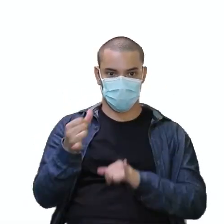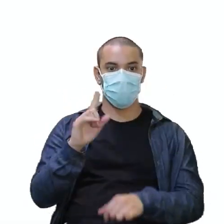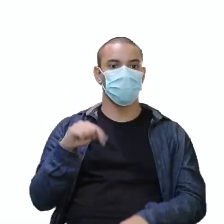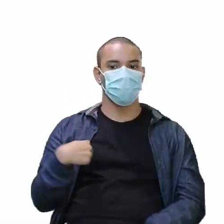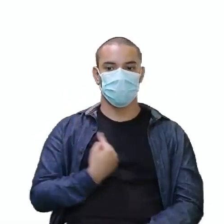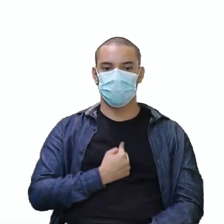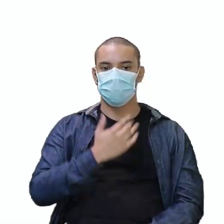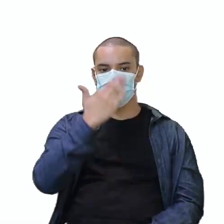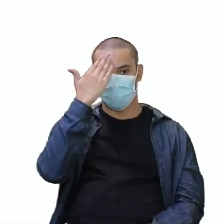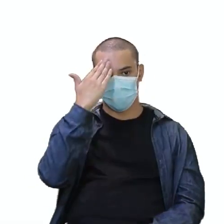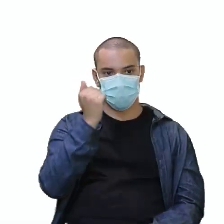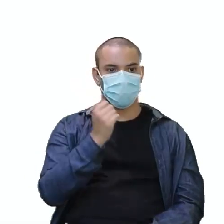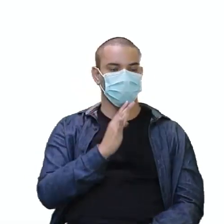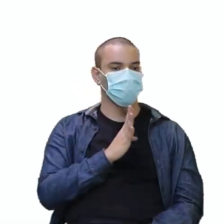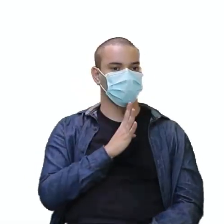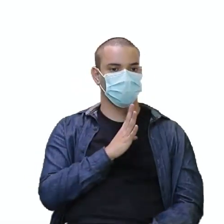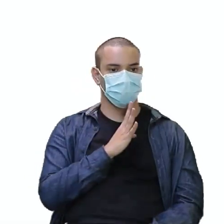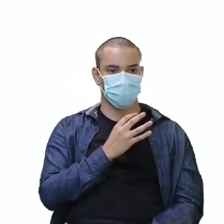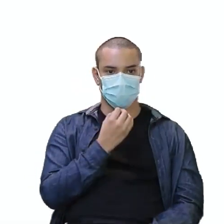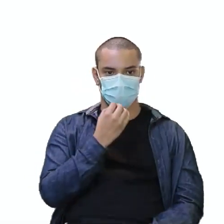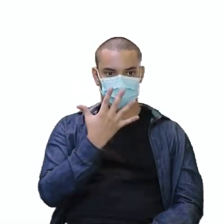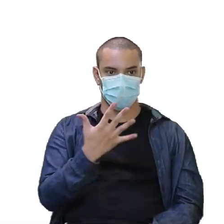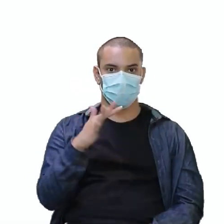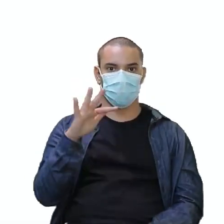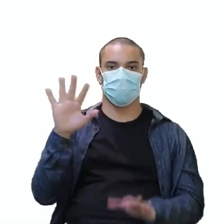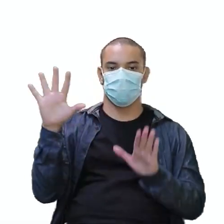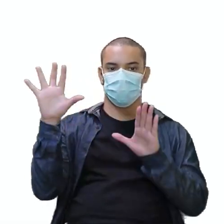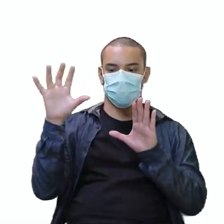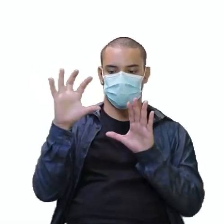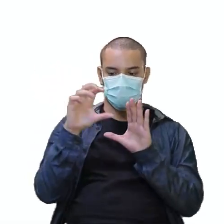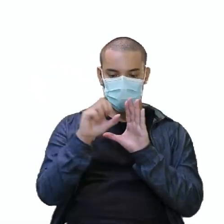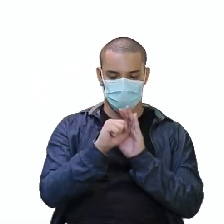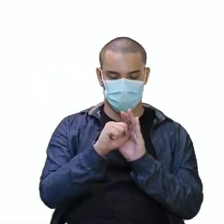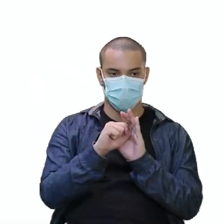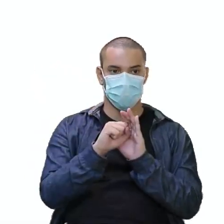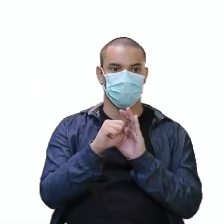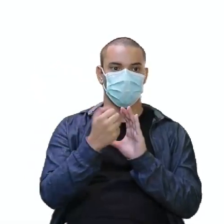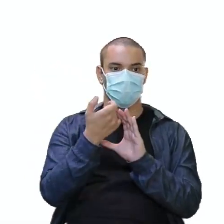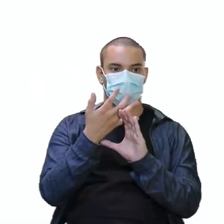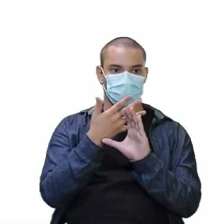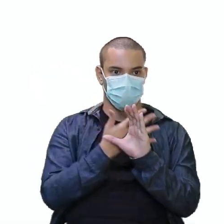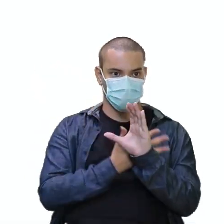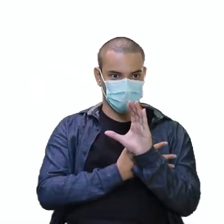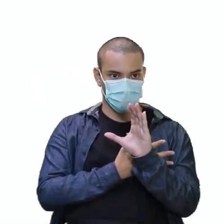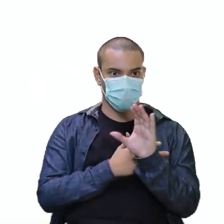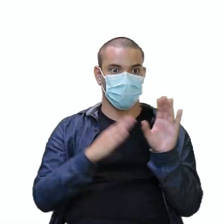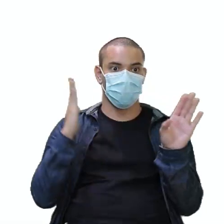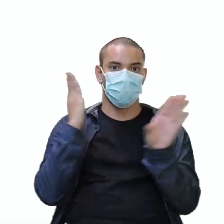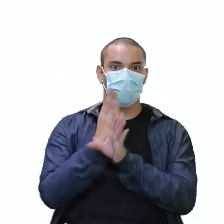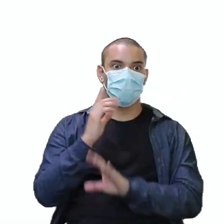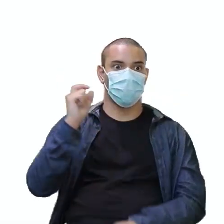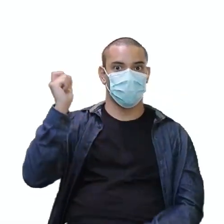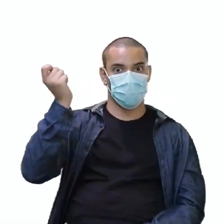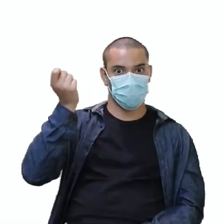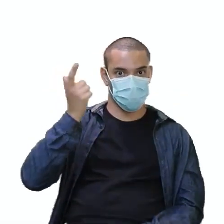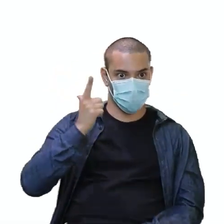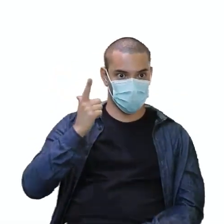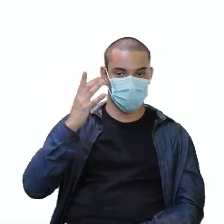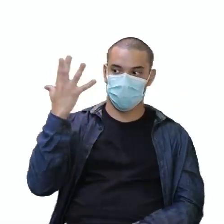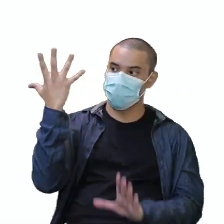conhece muito bem, né? Que é a fotossíntese. Através da radiação